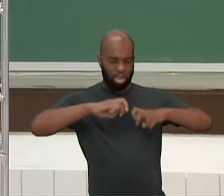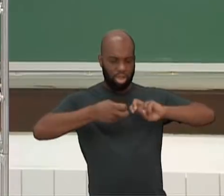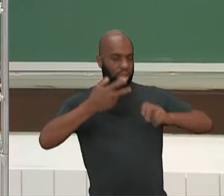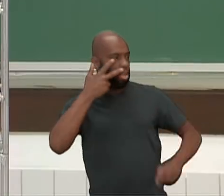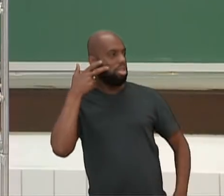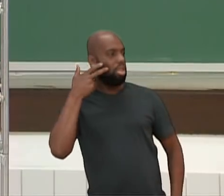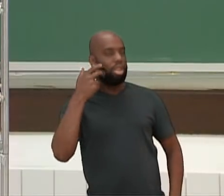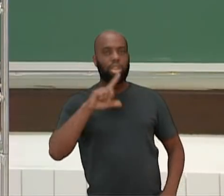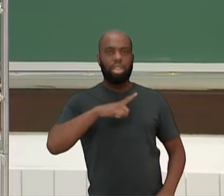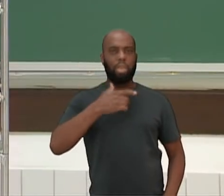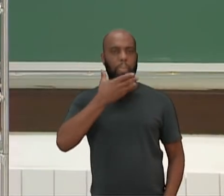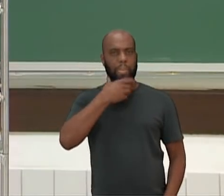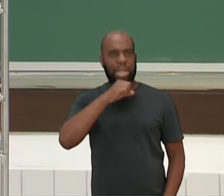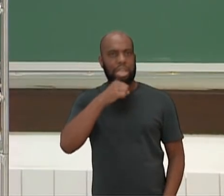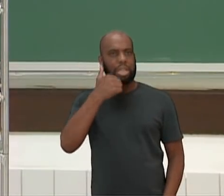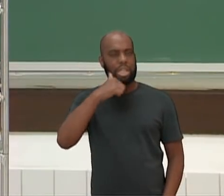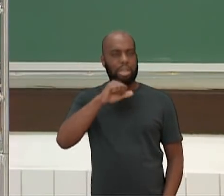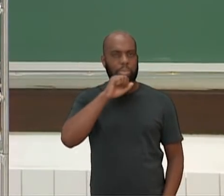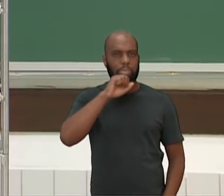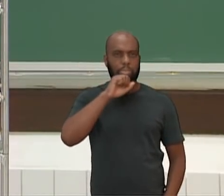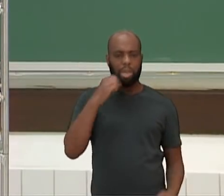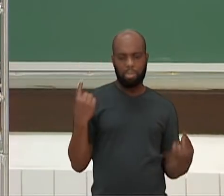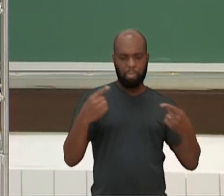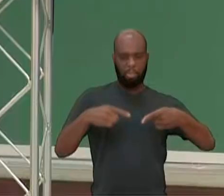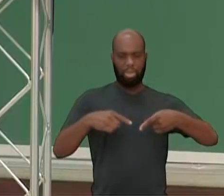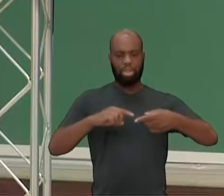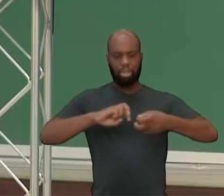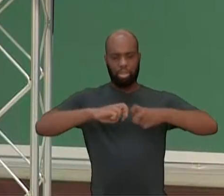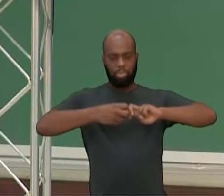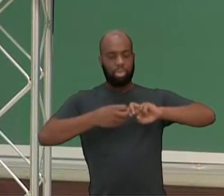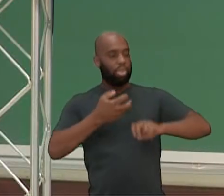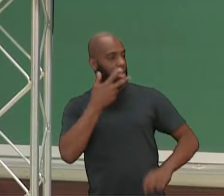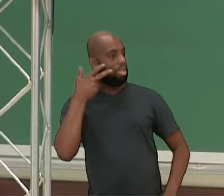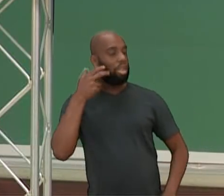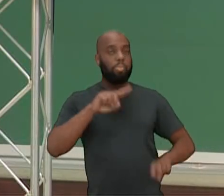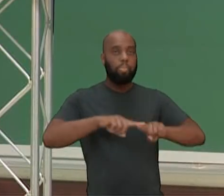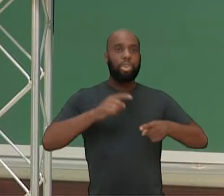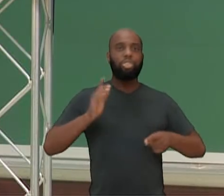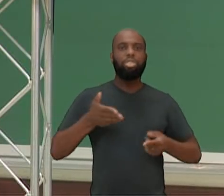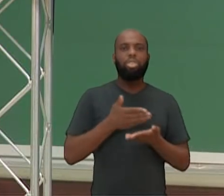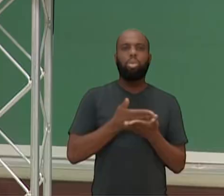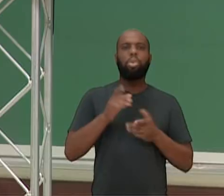pais deles lutam, mas eles já praticam aquela brincadeira como forma de